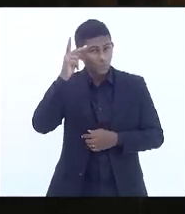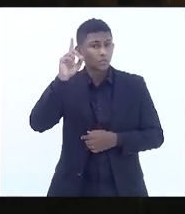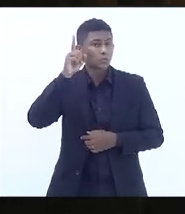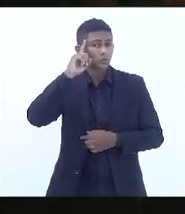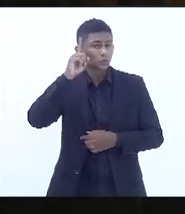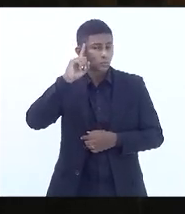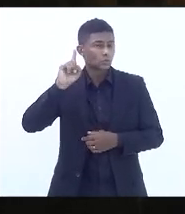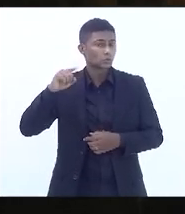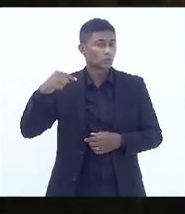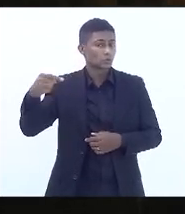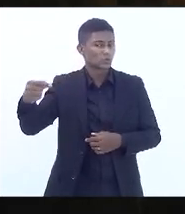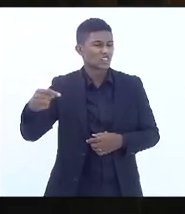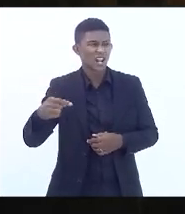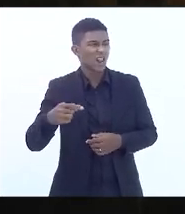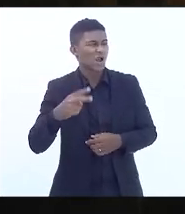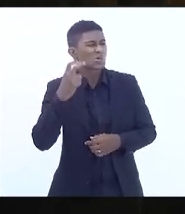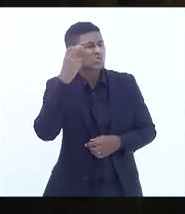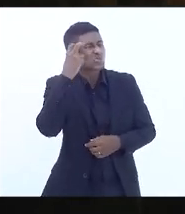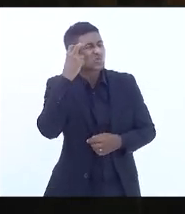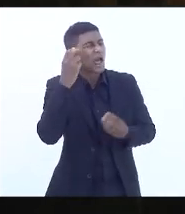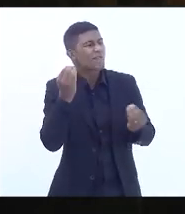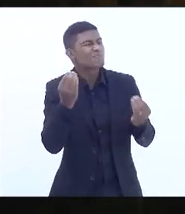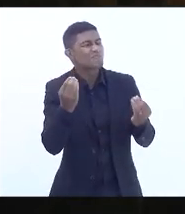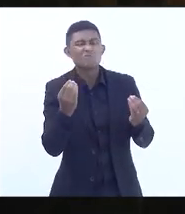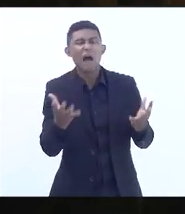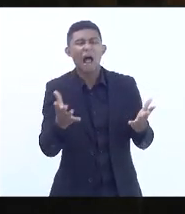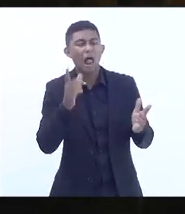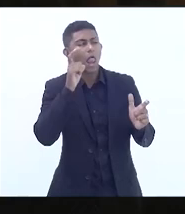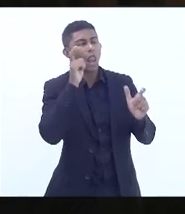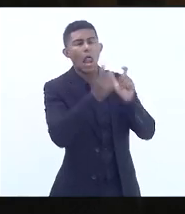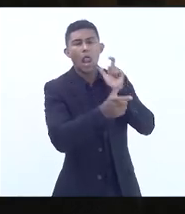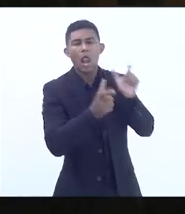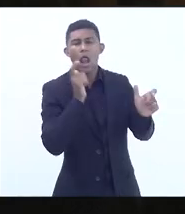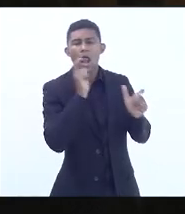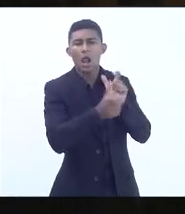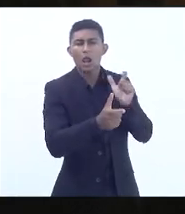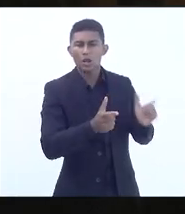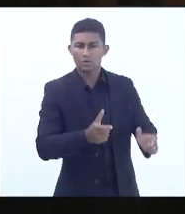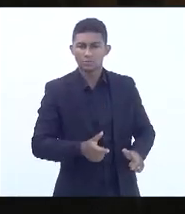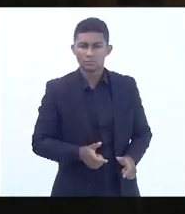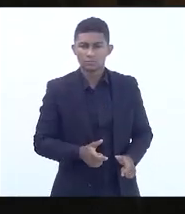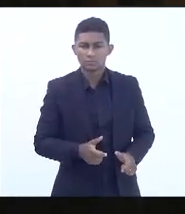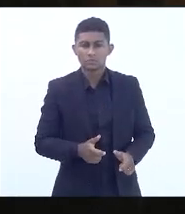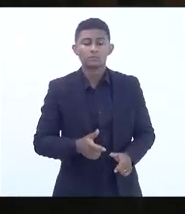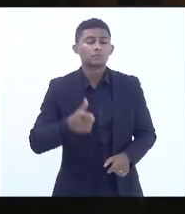diariamente. O bom senso, o equilíbrio,